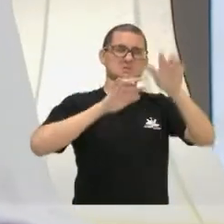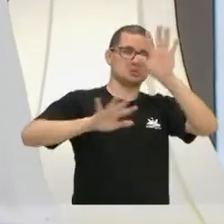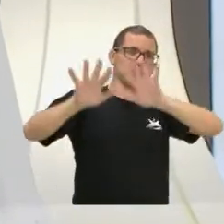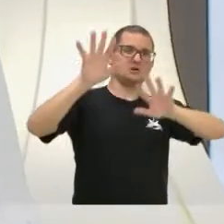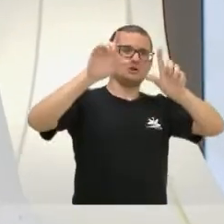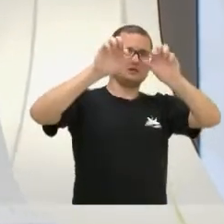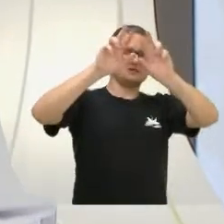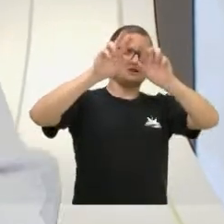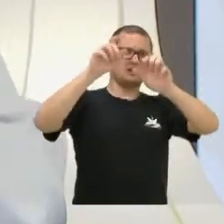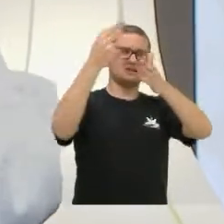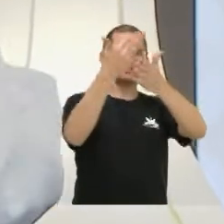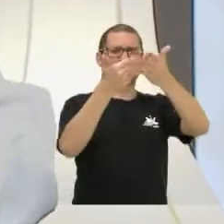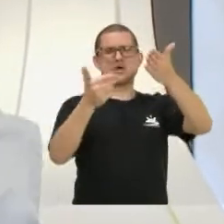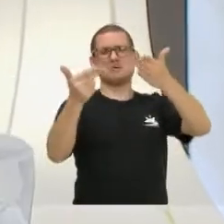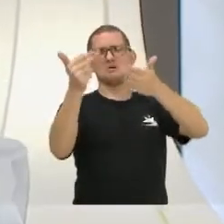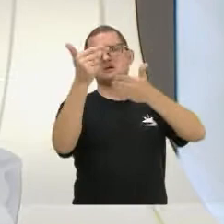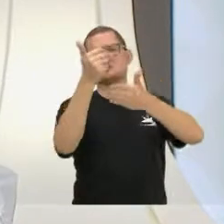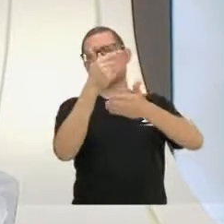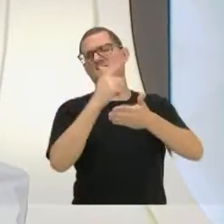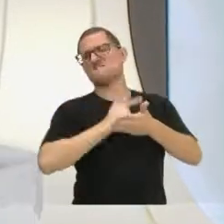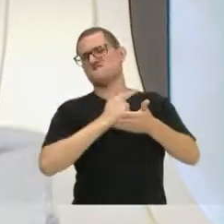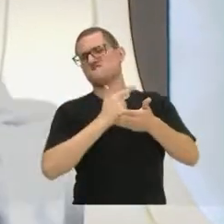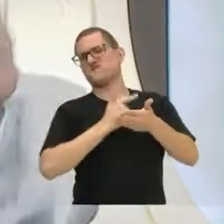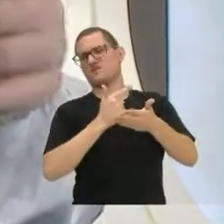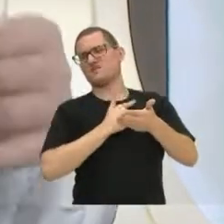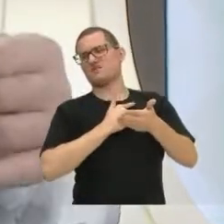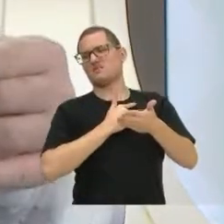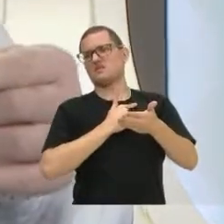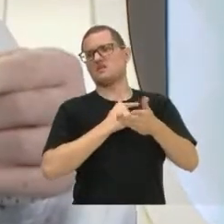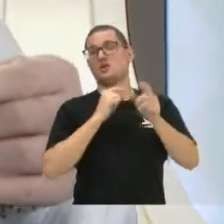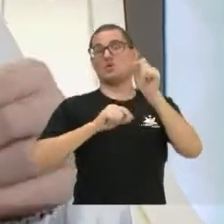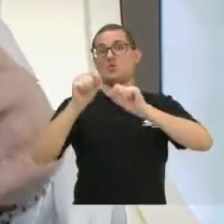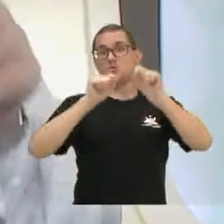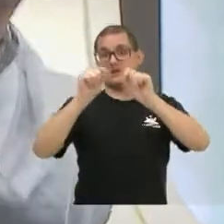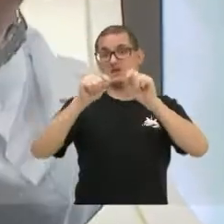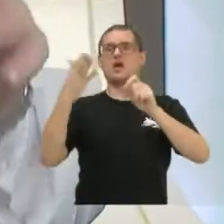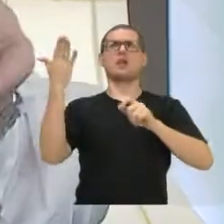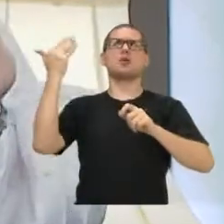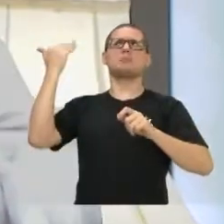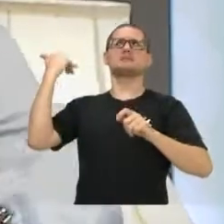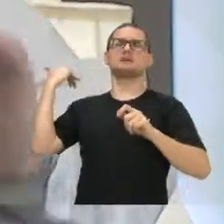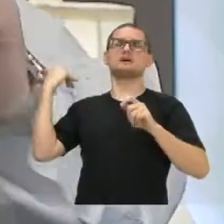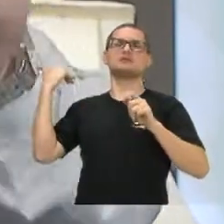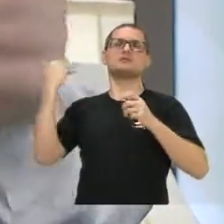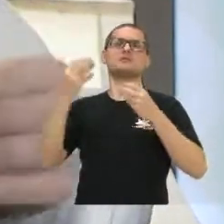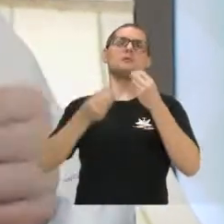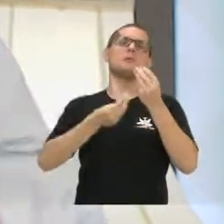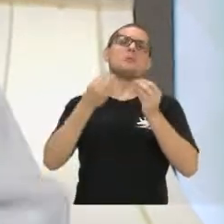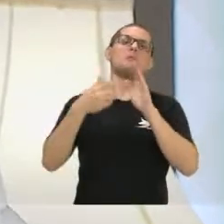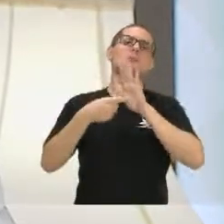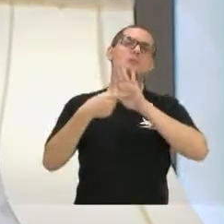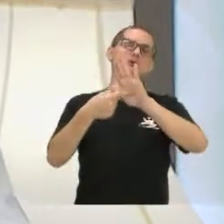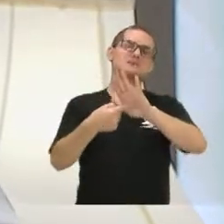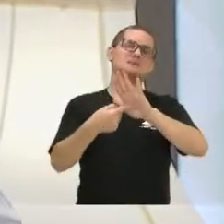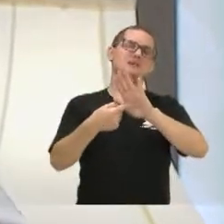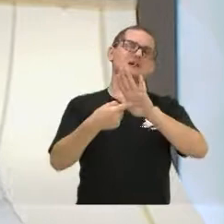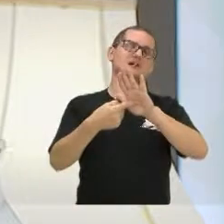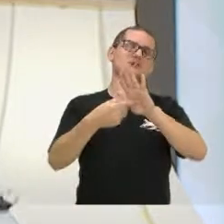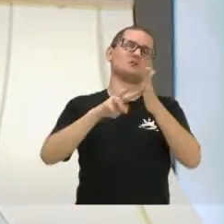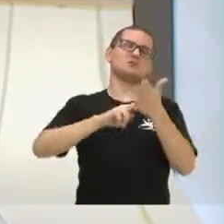horrendas era o modo daquele tempo para traduzir